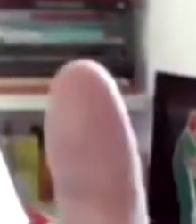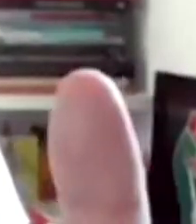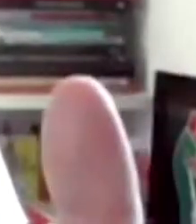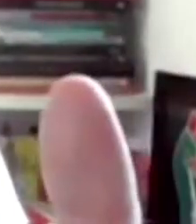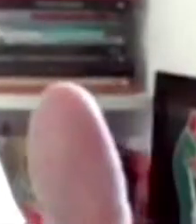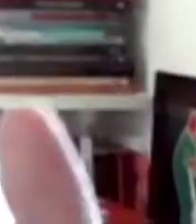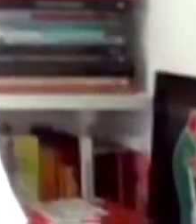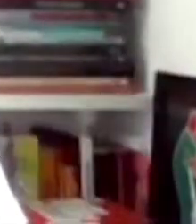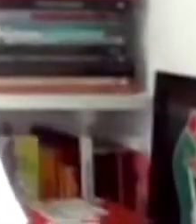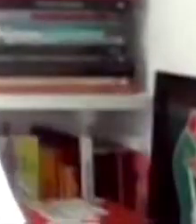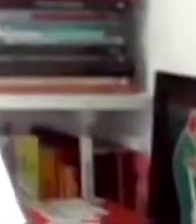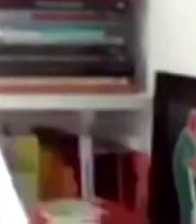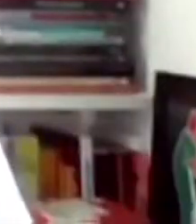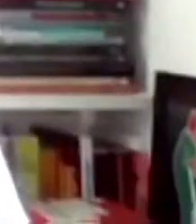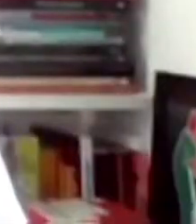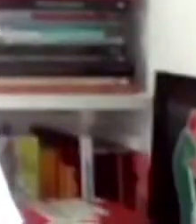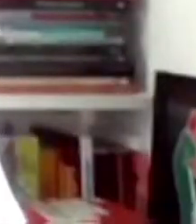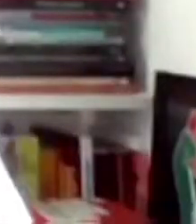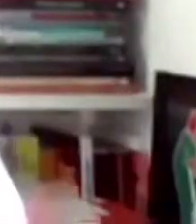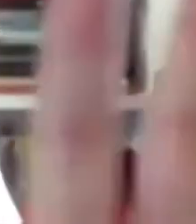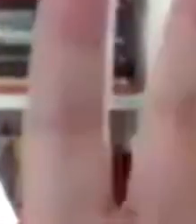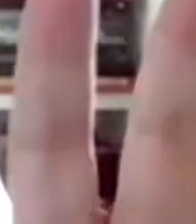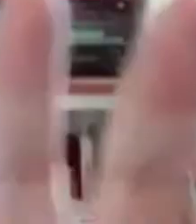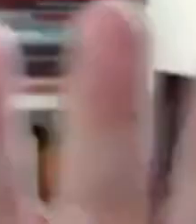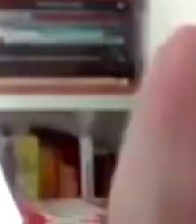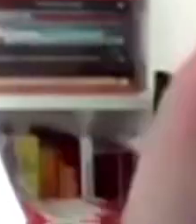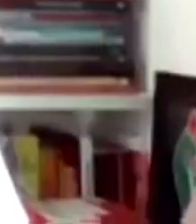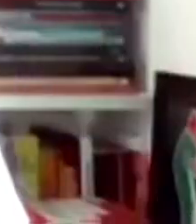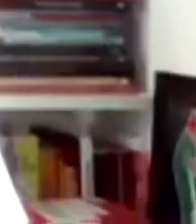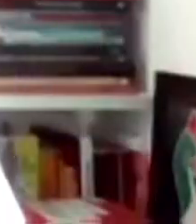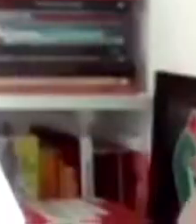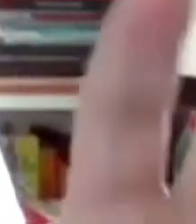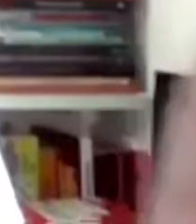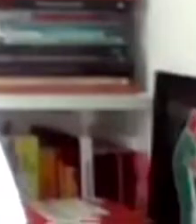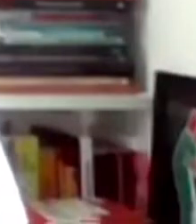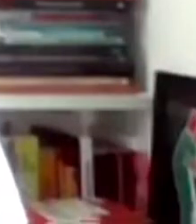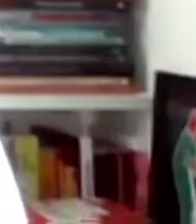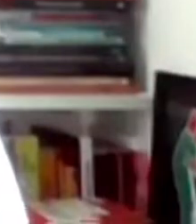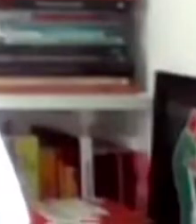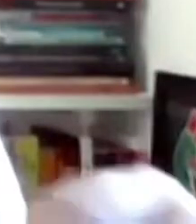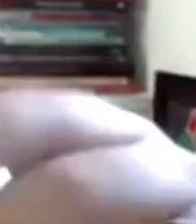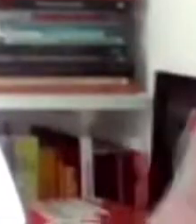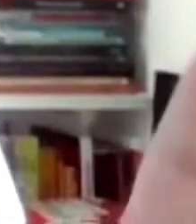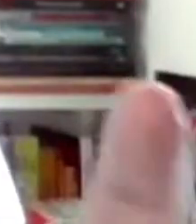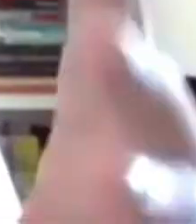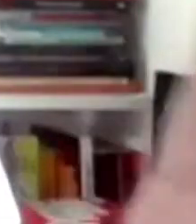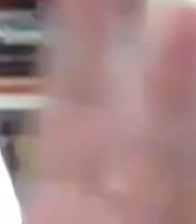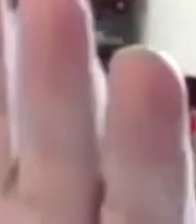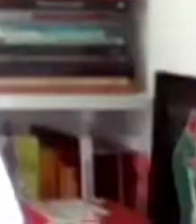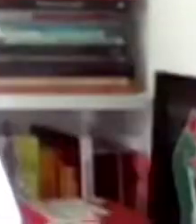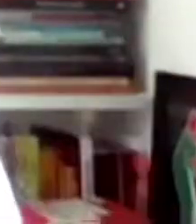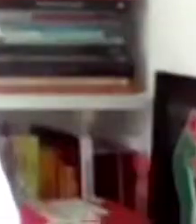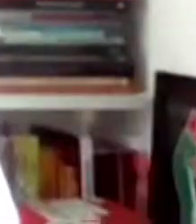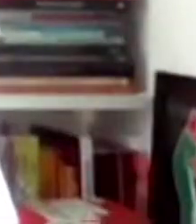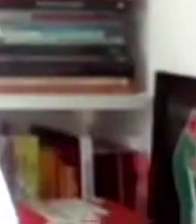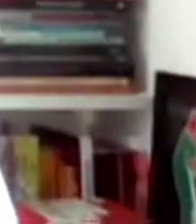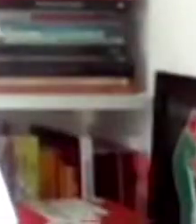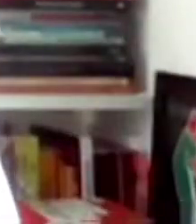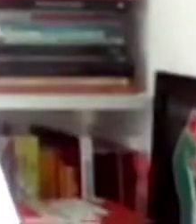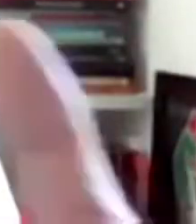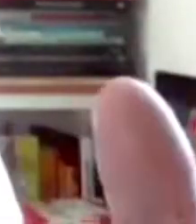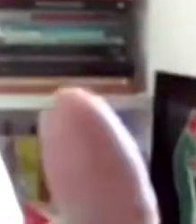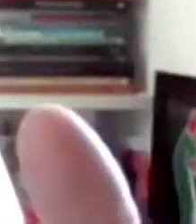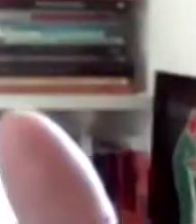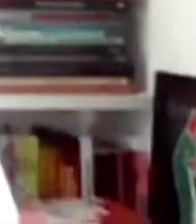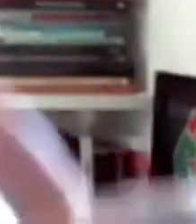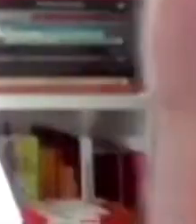fere o princípio do concurso público. Né? E o que a gente está dizendo é que não é o pleito da transformação em si. A transformação é um instrumento da administração